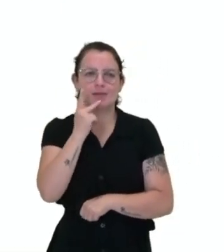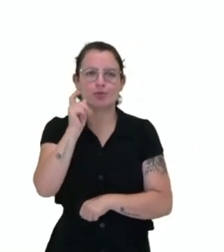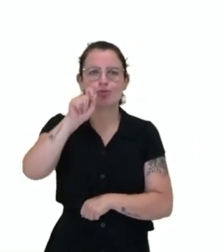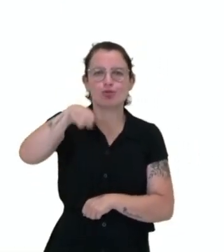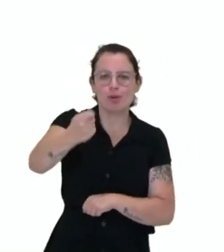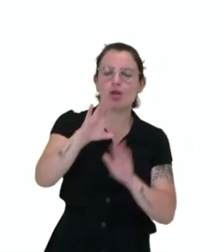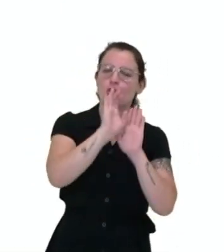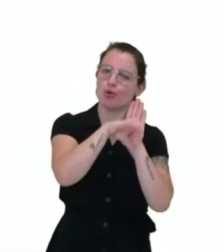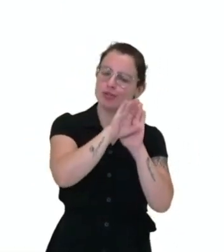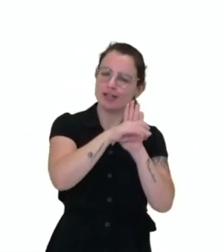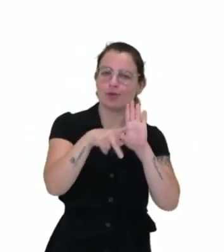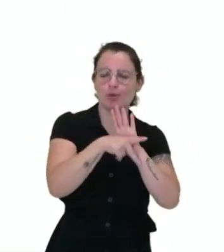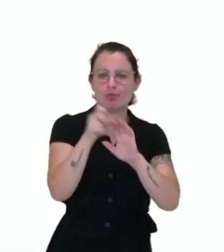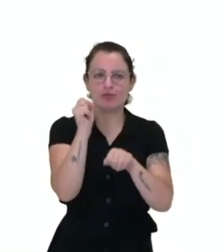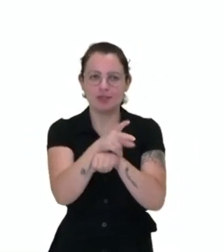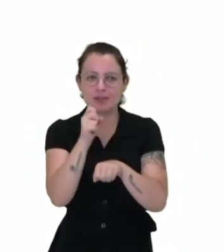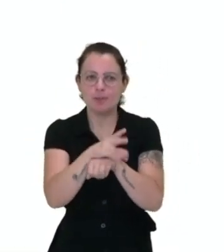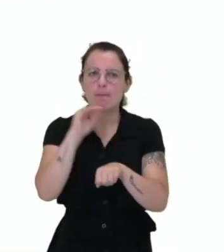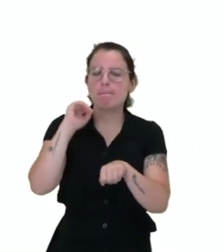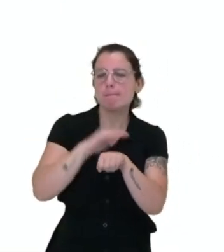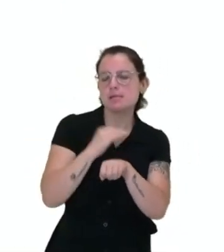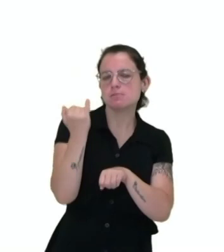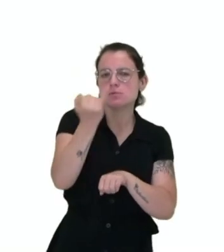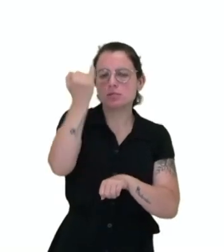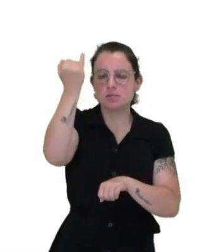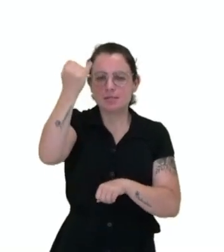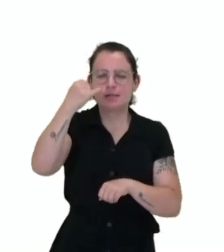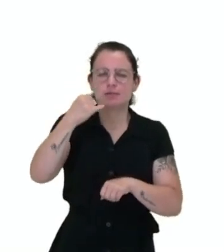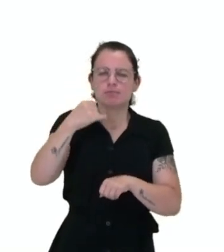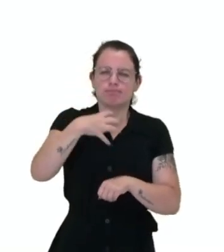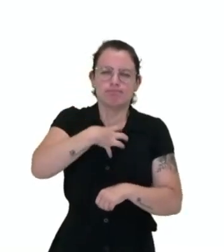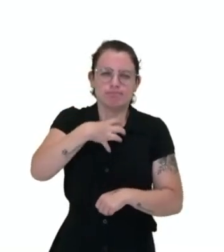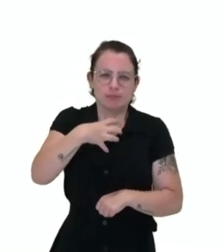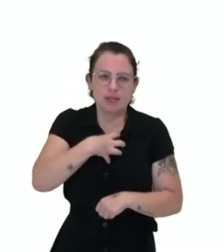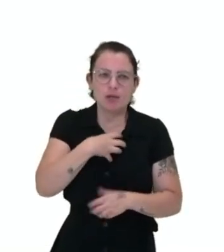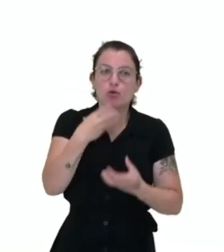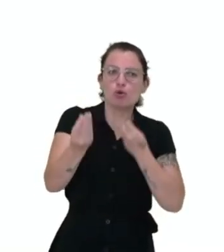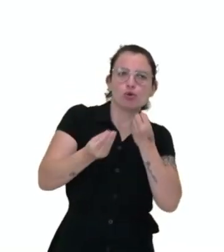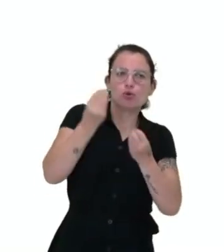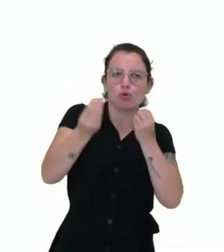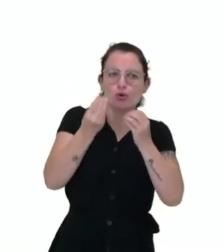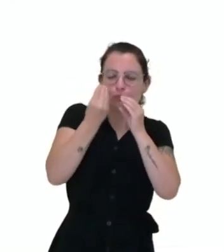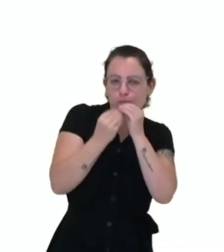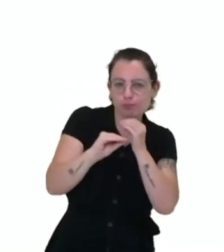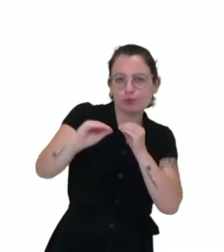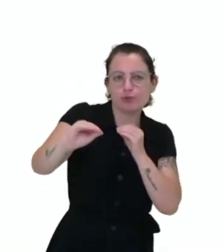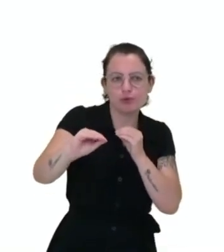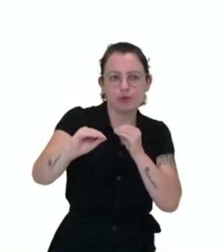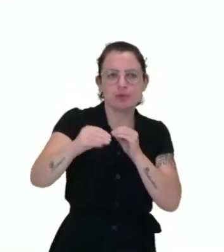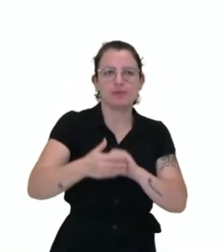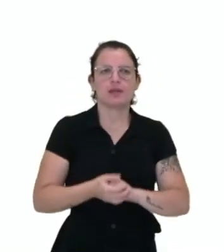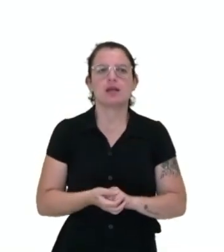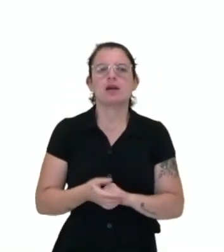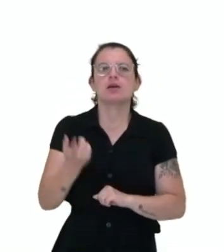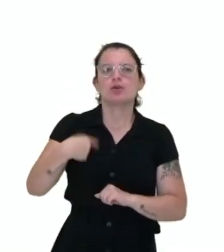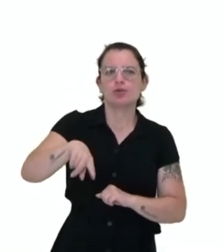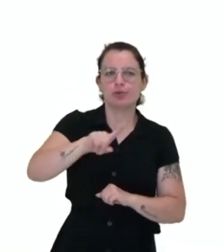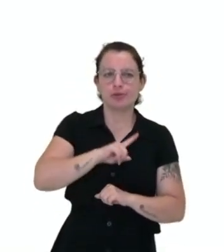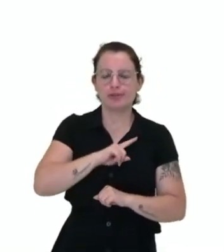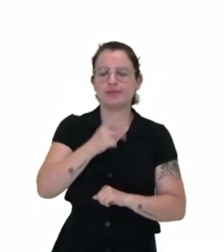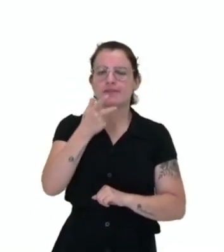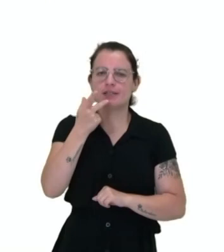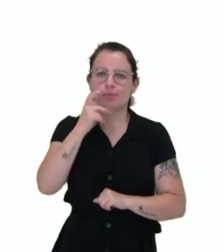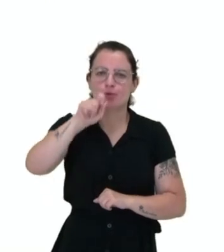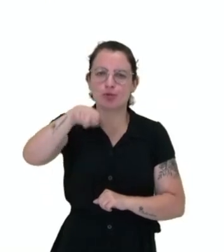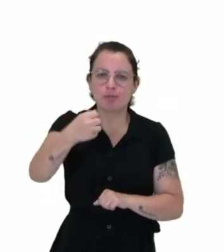virose, principais sintomas e meios de transmissão da poliomielite, que foi erradicada,